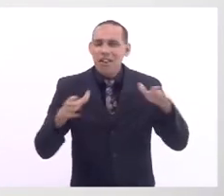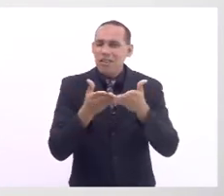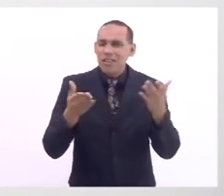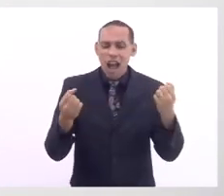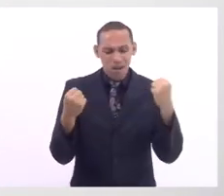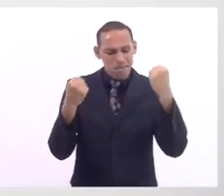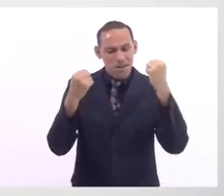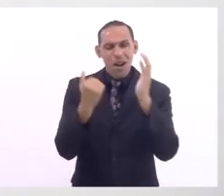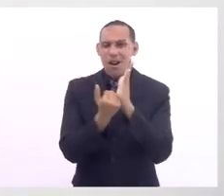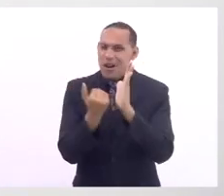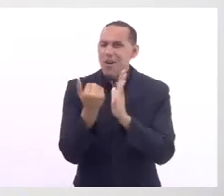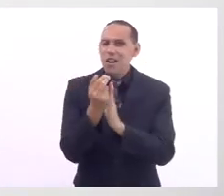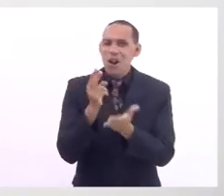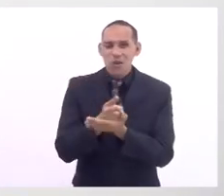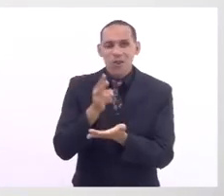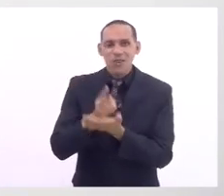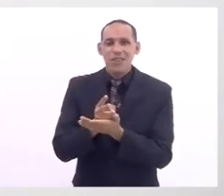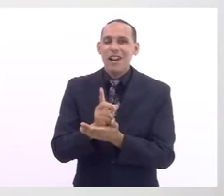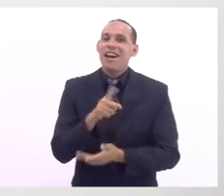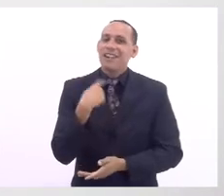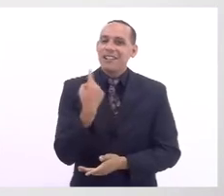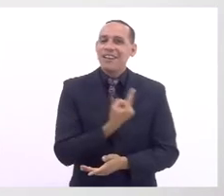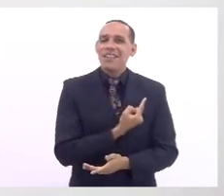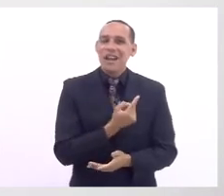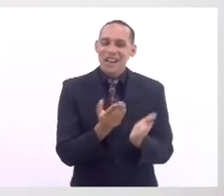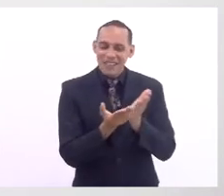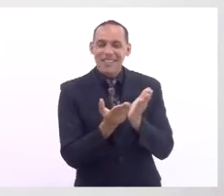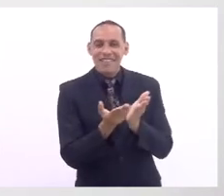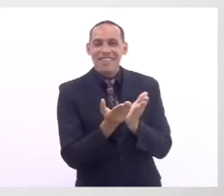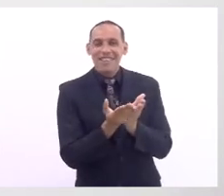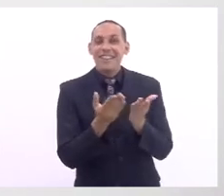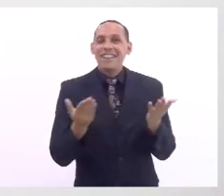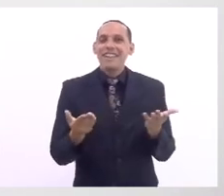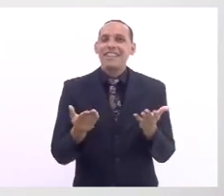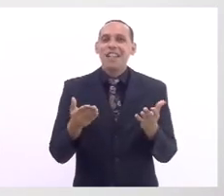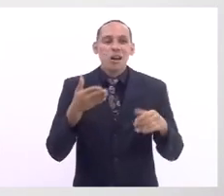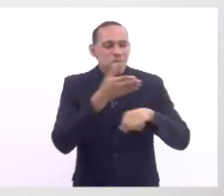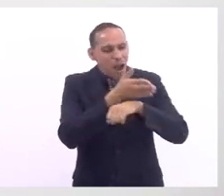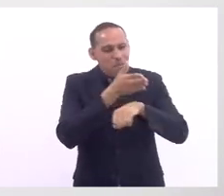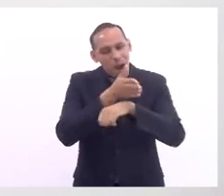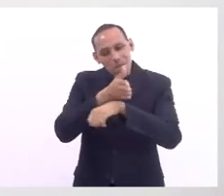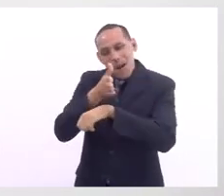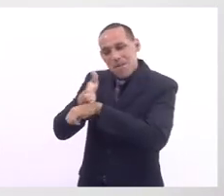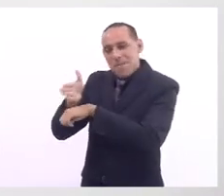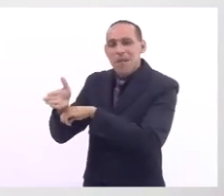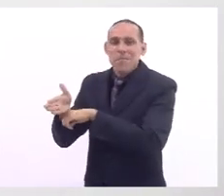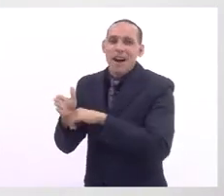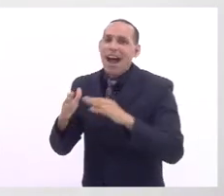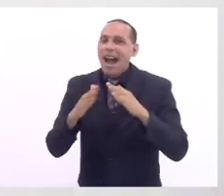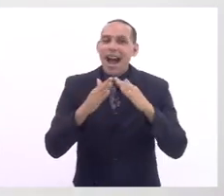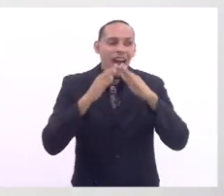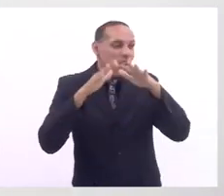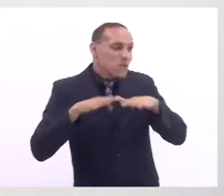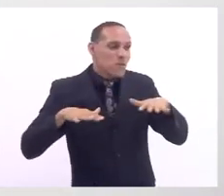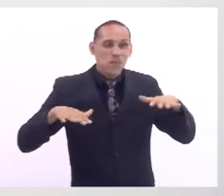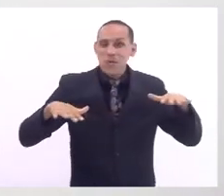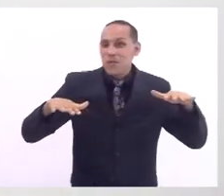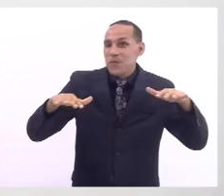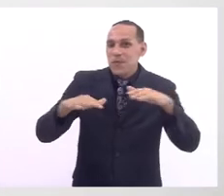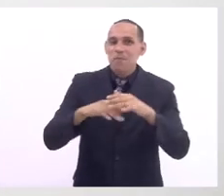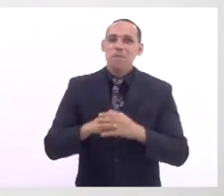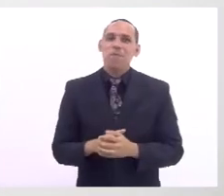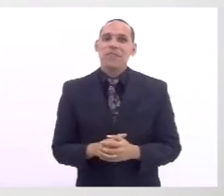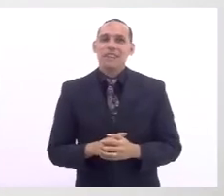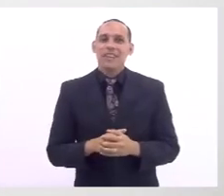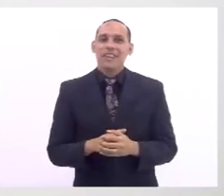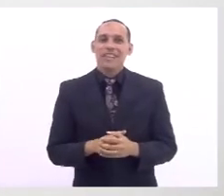e que vocês e que esse espírito com um bom crente que nós somos né Wesley invada a casa de todo mundo tiro eu tive